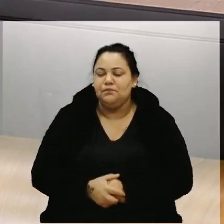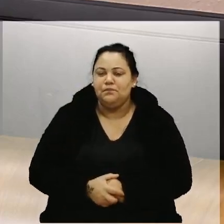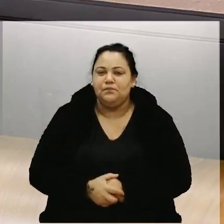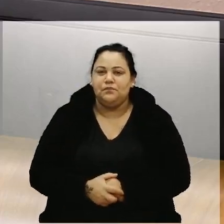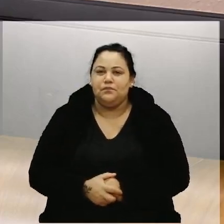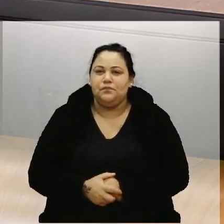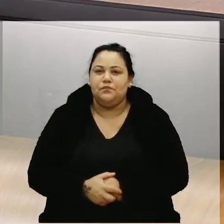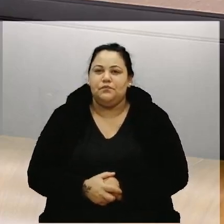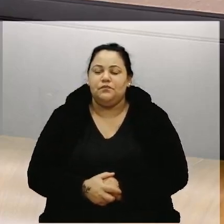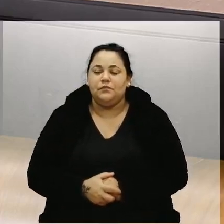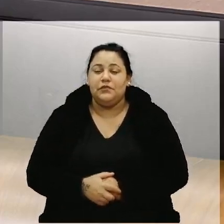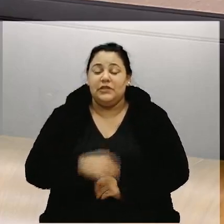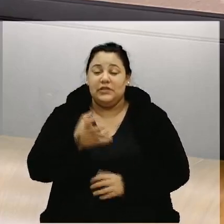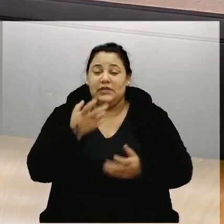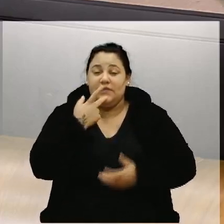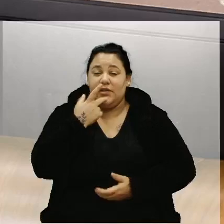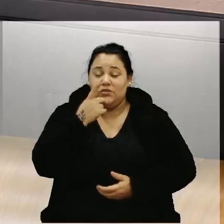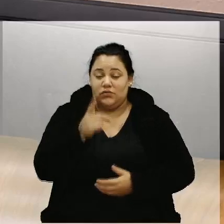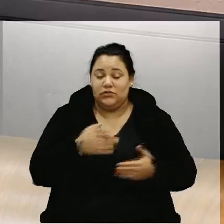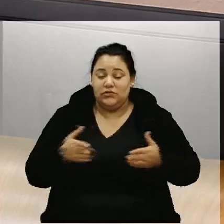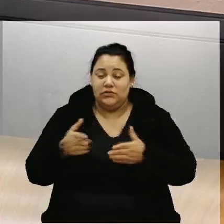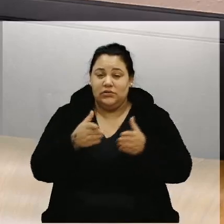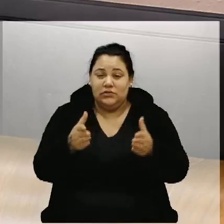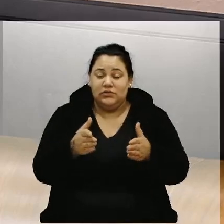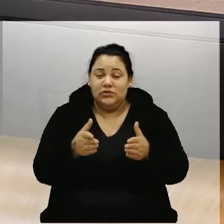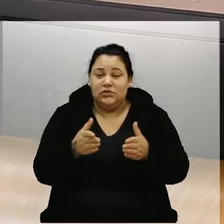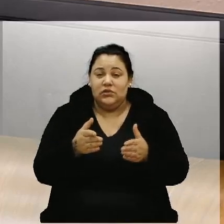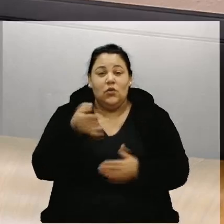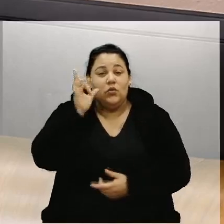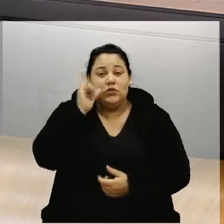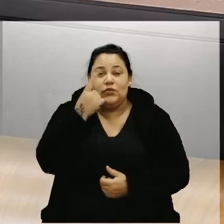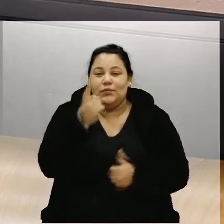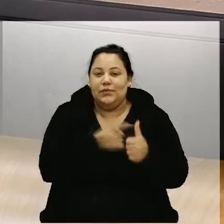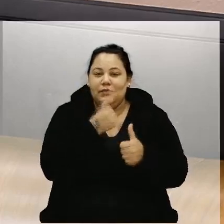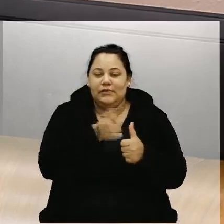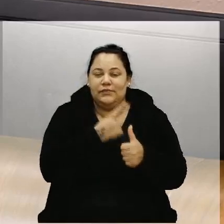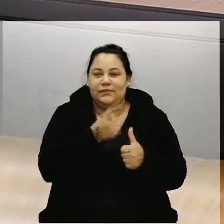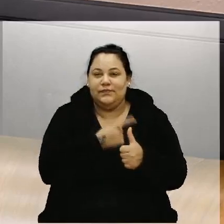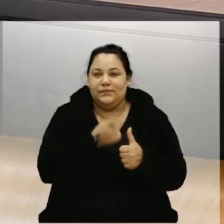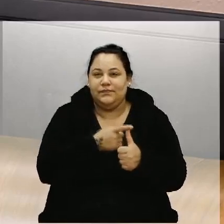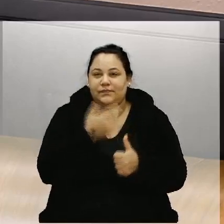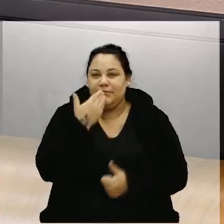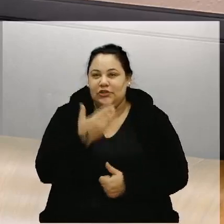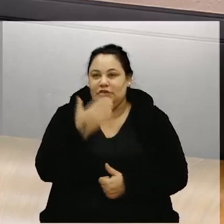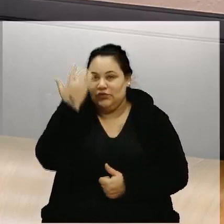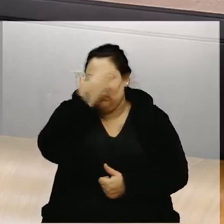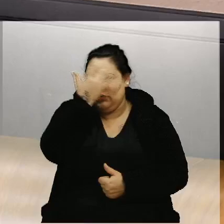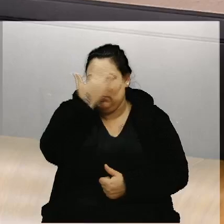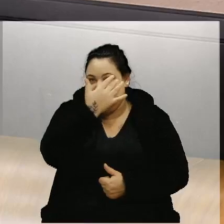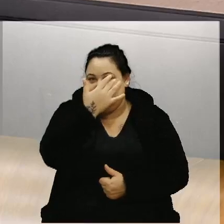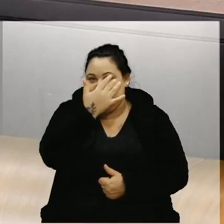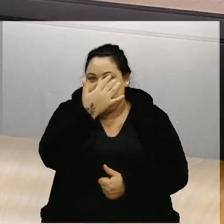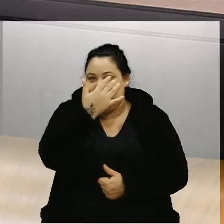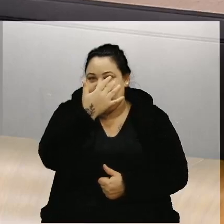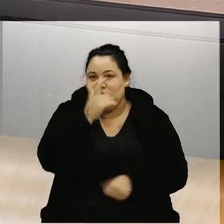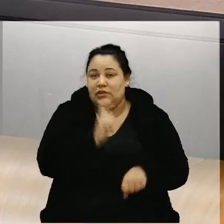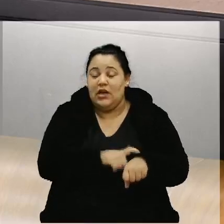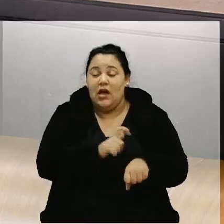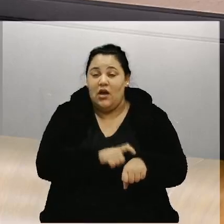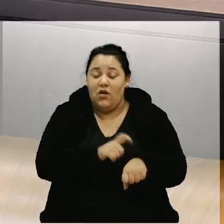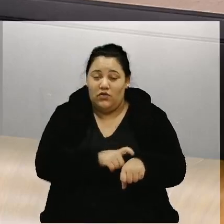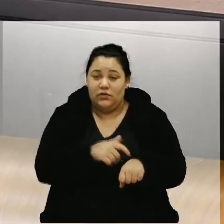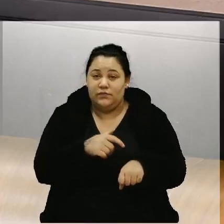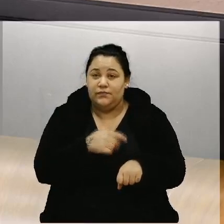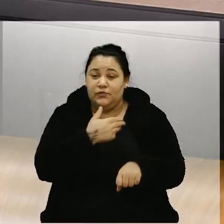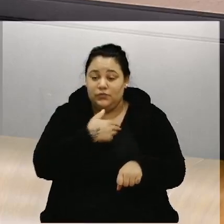essa estrada, só muito rapidinho. Ontem, um dos primeiros pedidos do prefeito Adiló, quando o ministro chegou, foi o pedido de apoio em relação